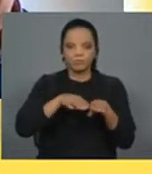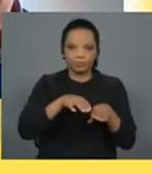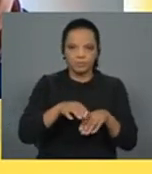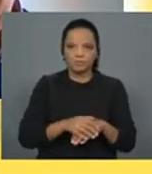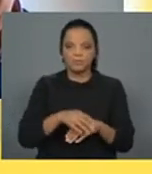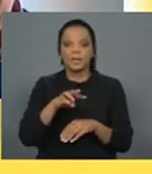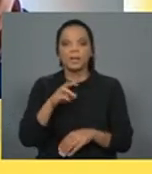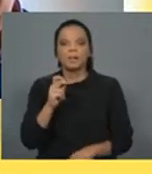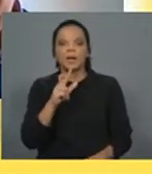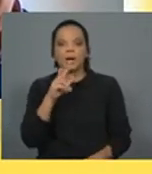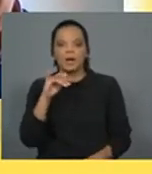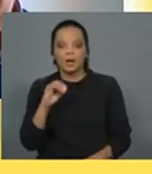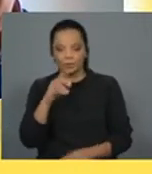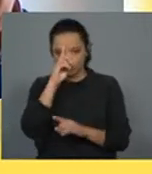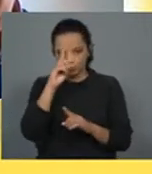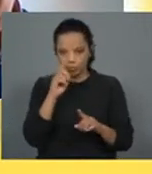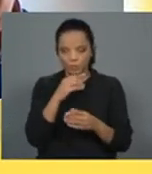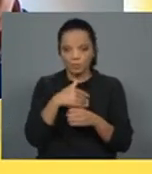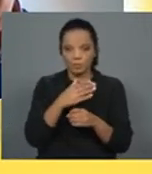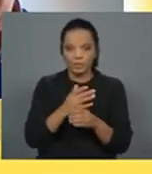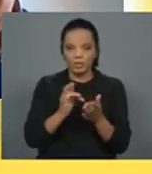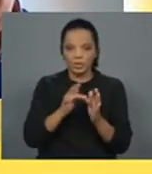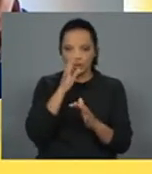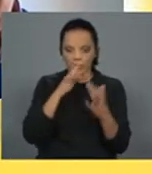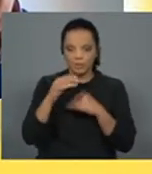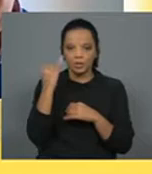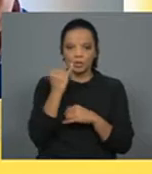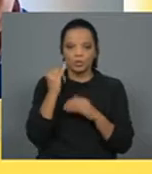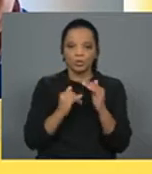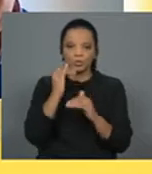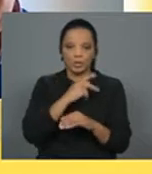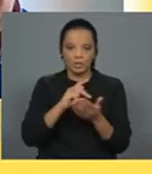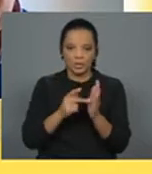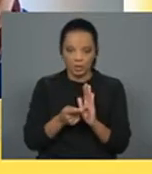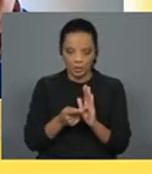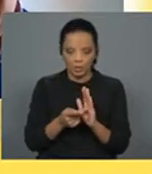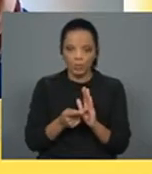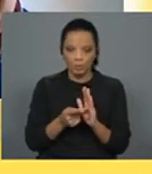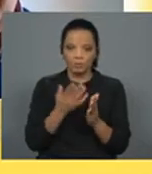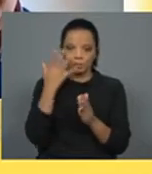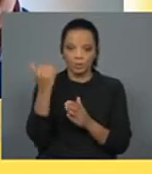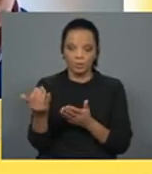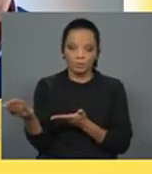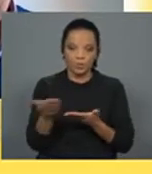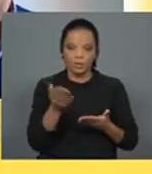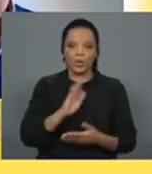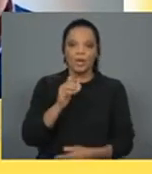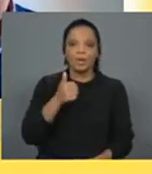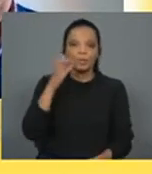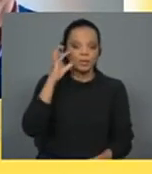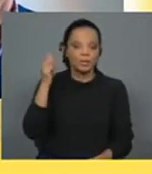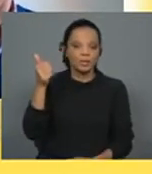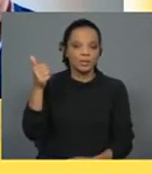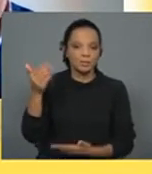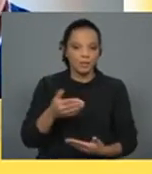de Engenharia Civil do Instituto Superior Técnico, é o meu próximo convidado e entra agora também na conversa. Olá Mário, boa tarde, bem-vindo.